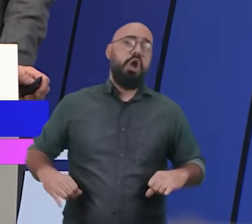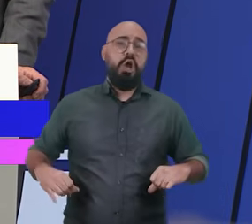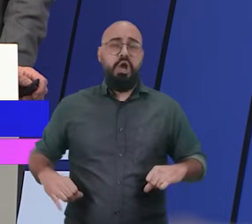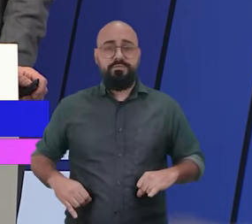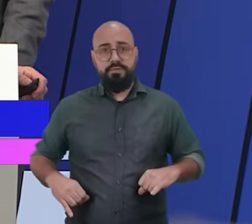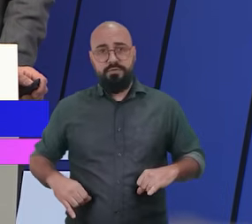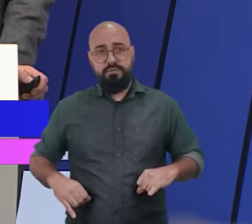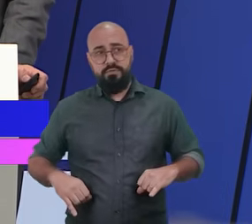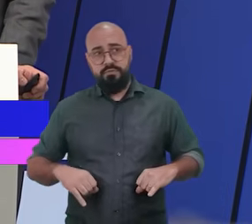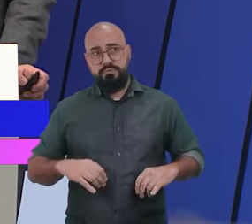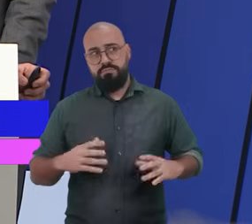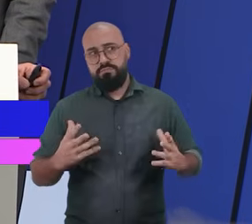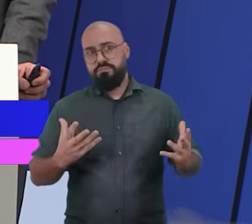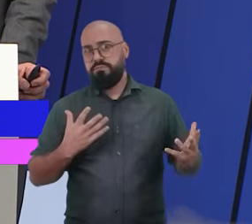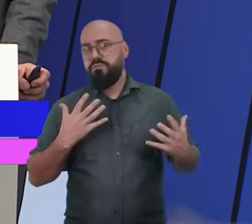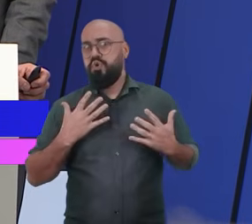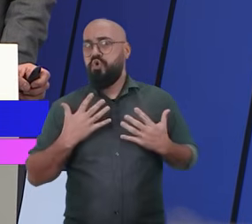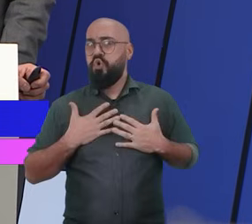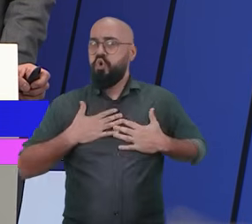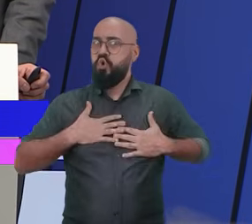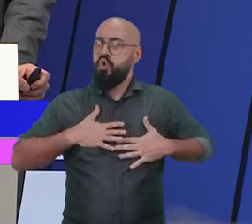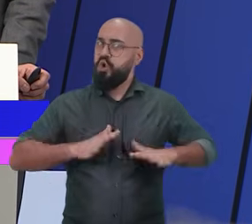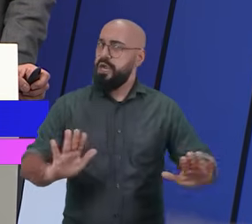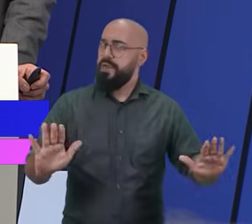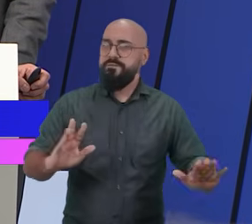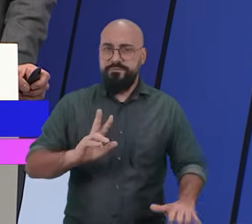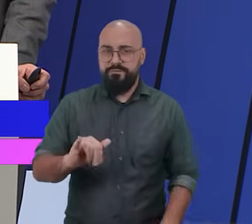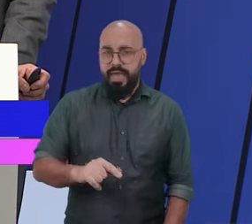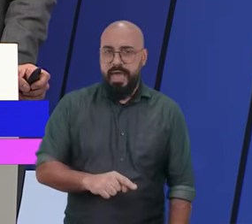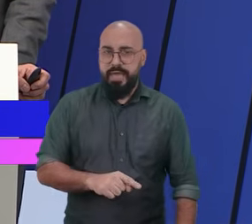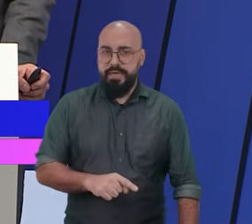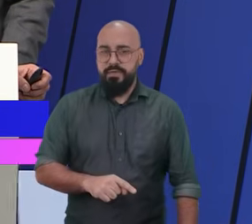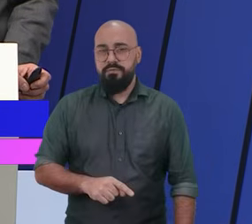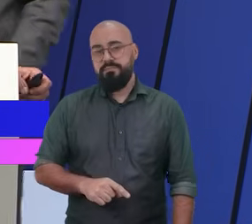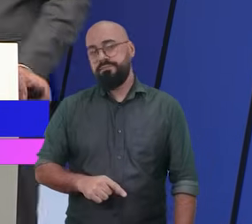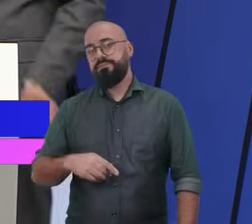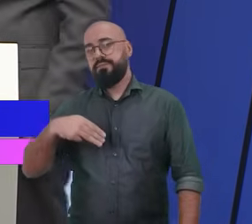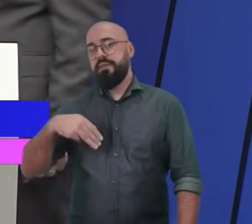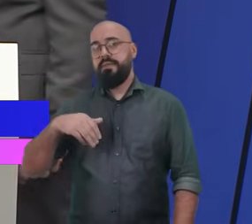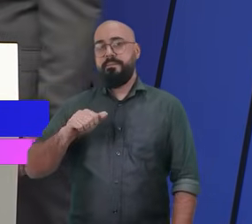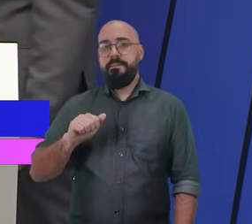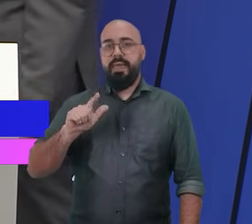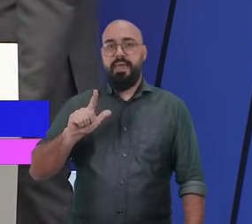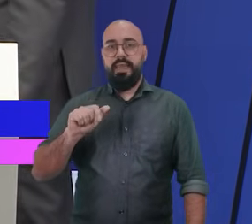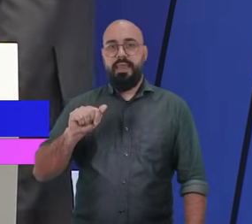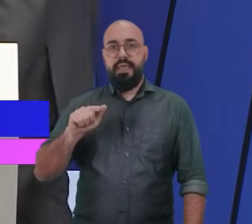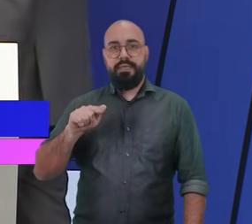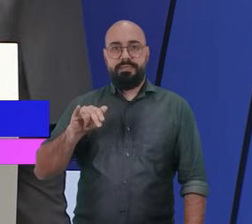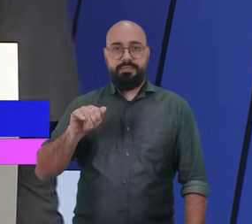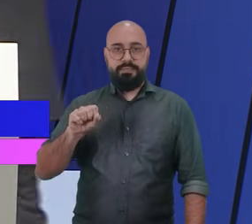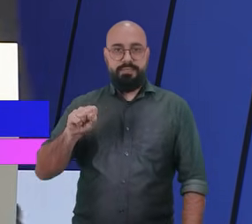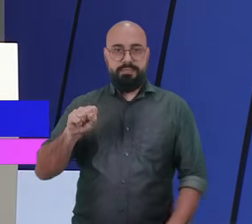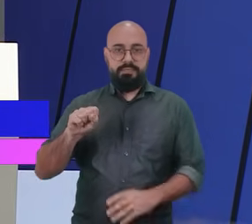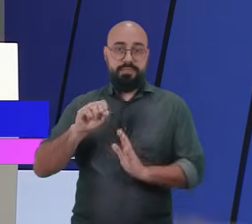pagando consequências nefastas? Veja o que a Bíblia diz, Malaquias, capítulo